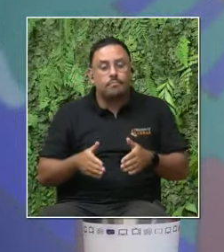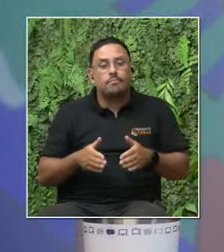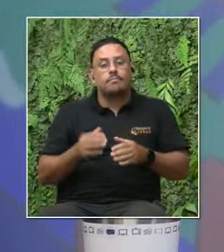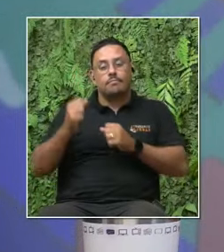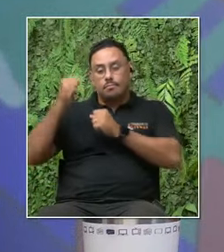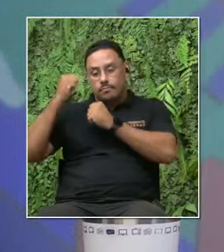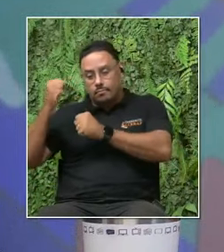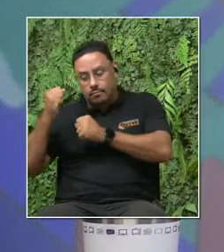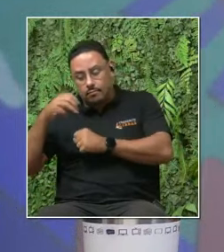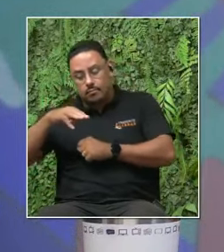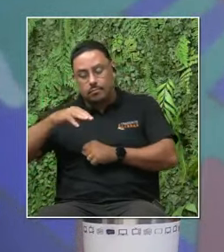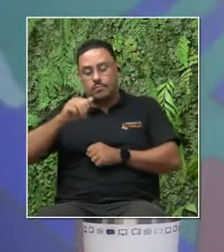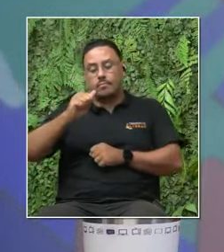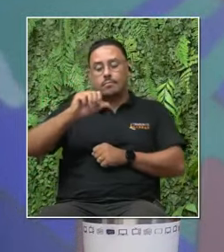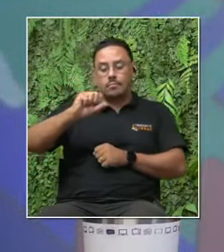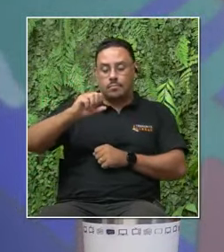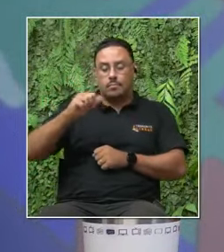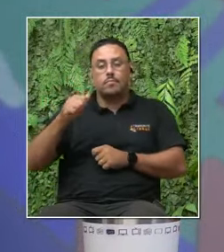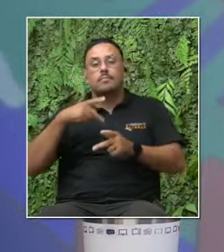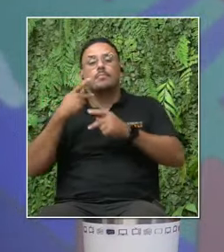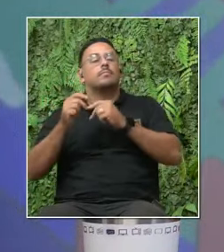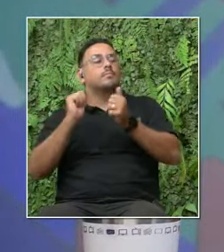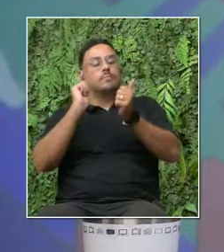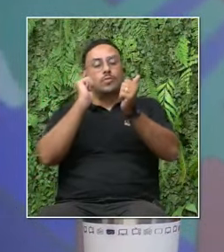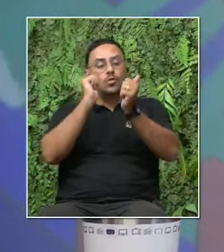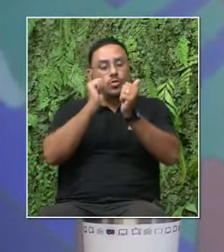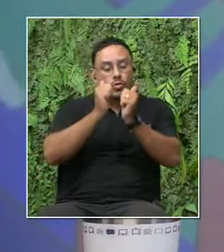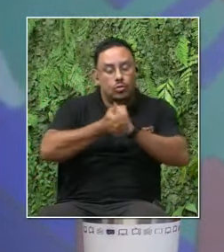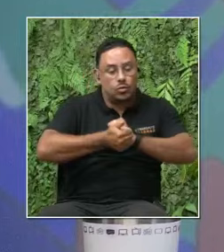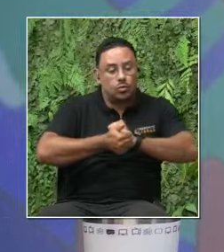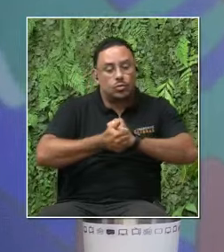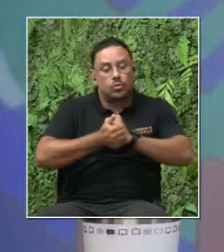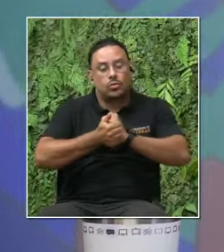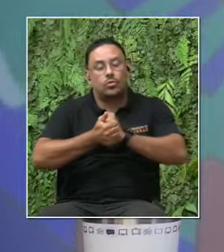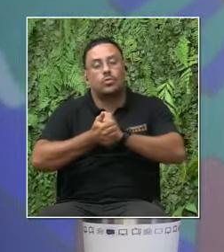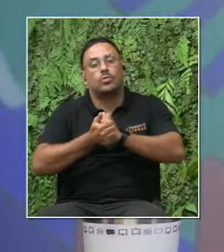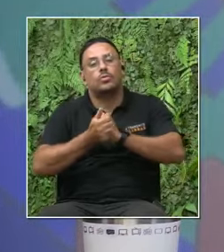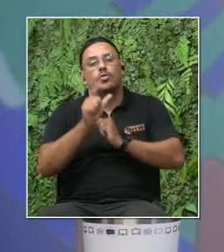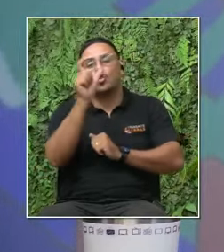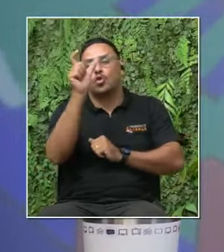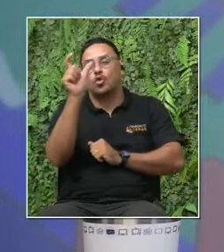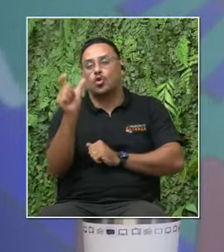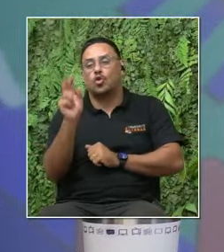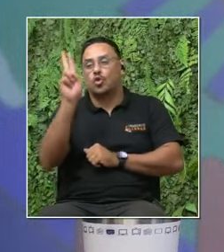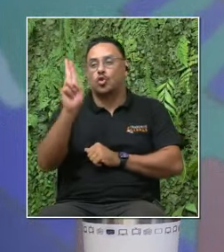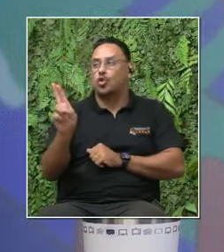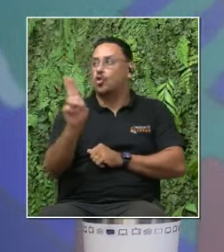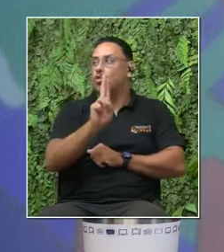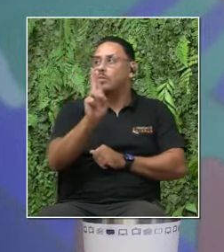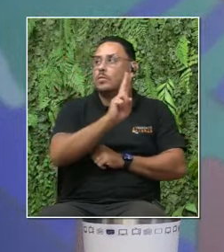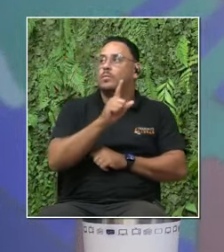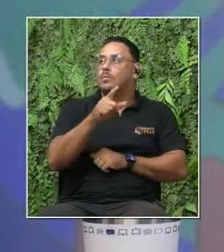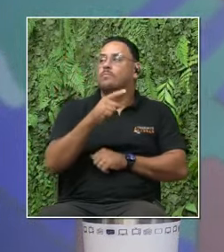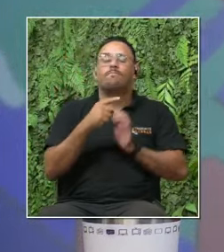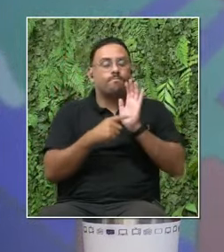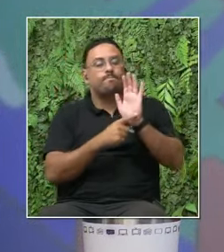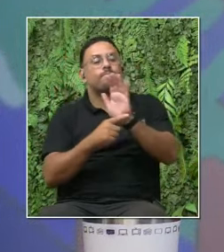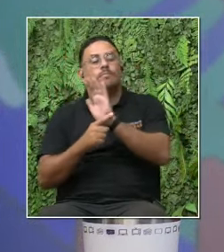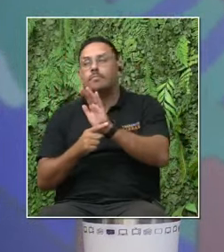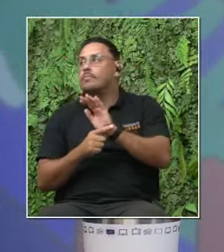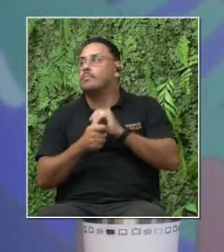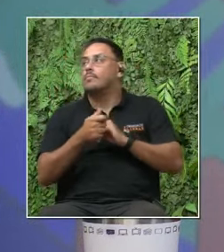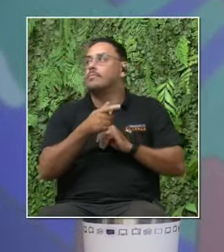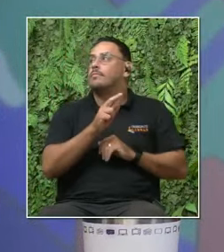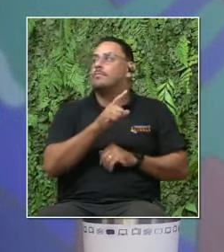massa quando ele fala dos jogadores pelo nome né então ele já demonstra que mesmo com pouco